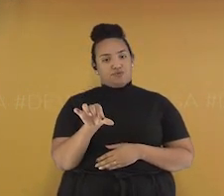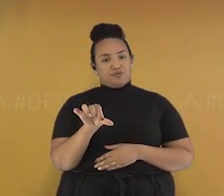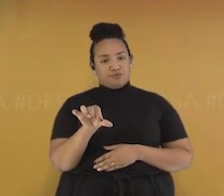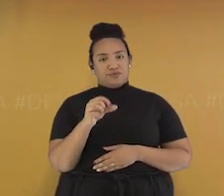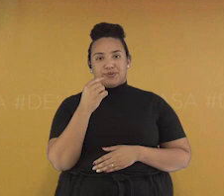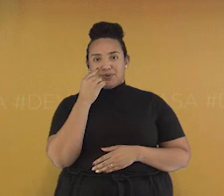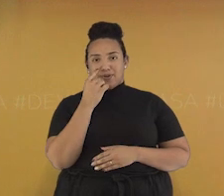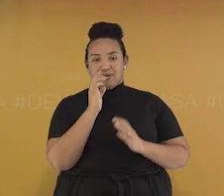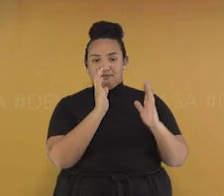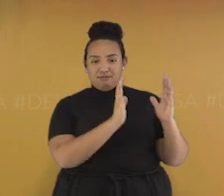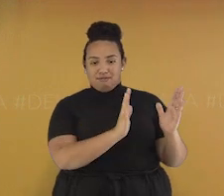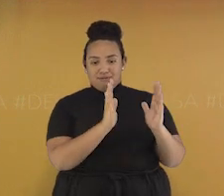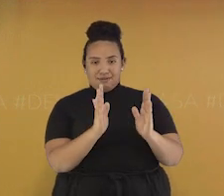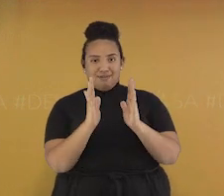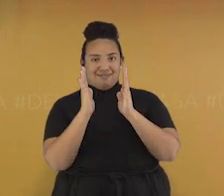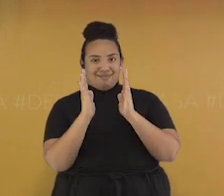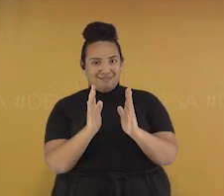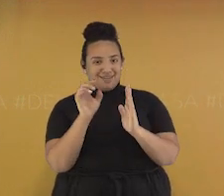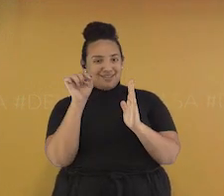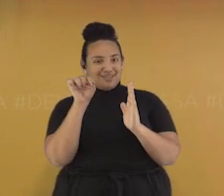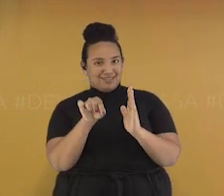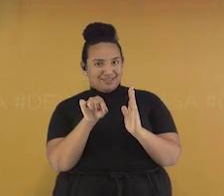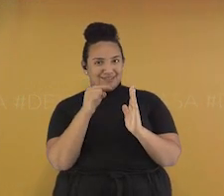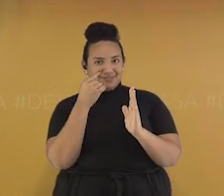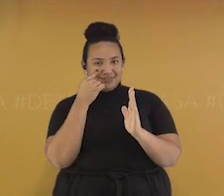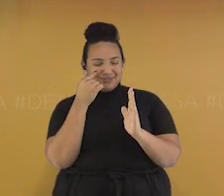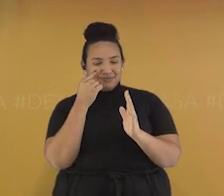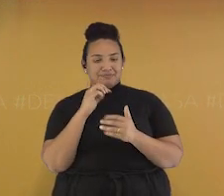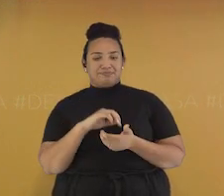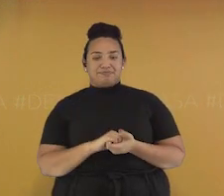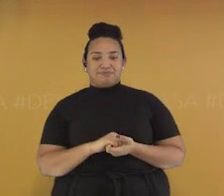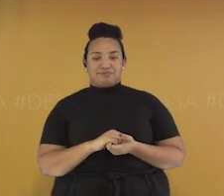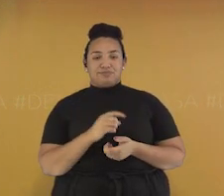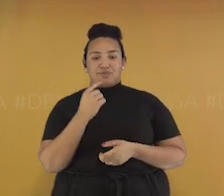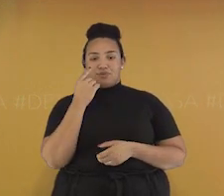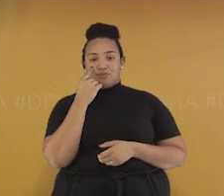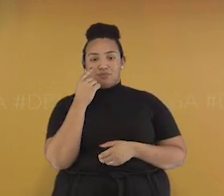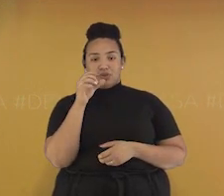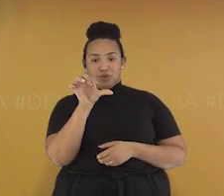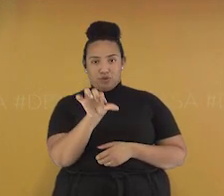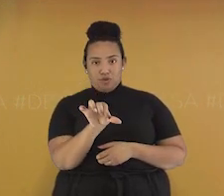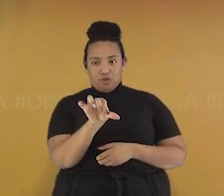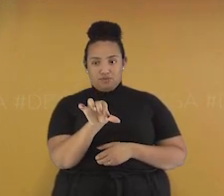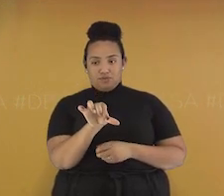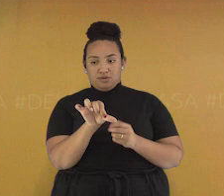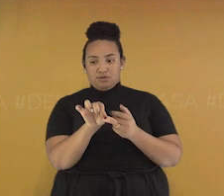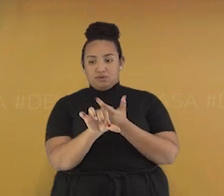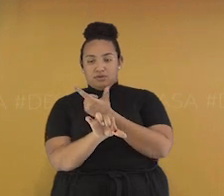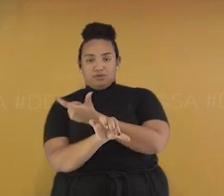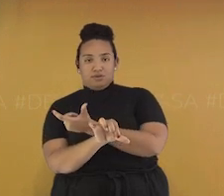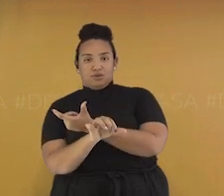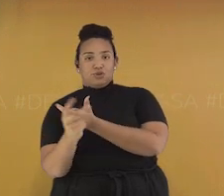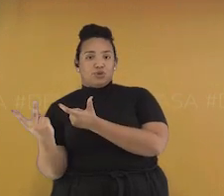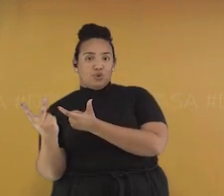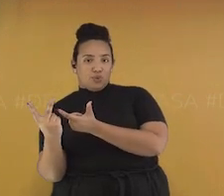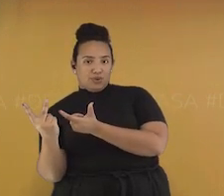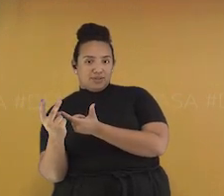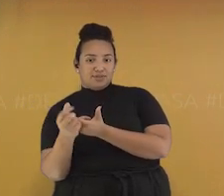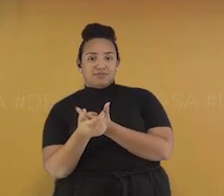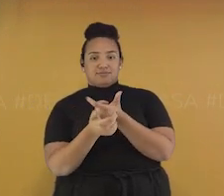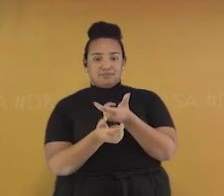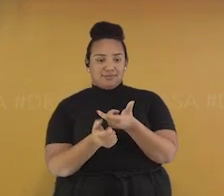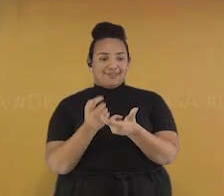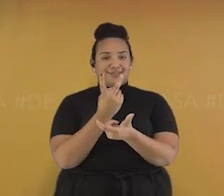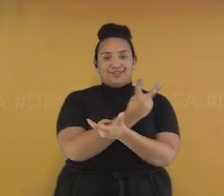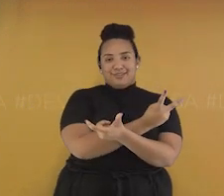está exatamente na posição central. Se você perceber, depois do 9 tem 2 valores e antes do 9 também